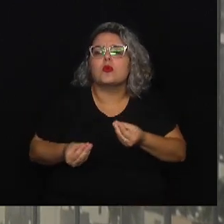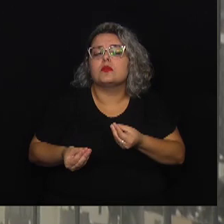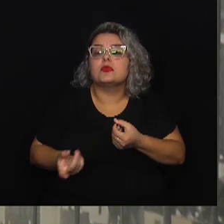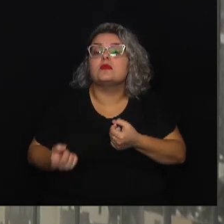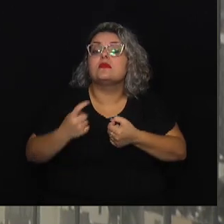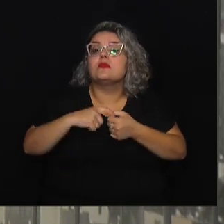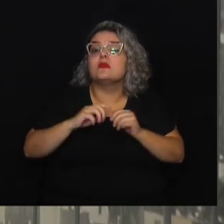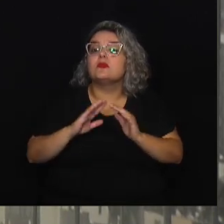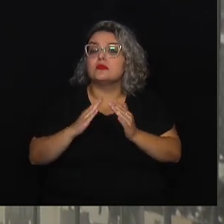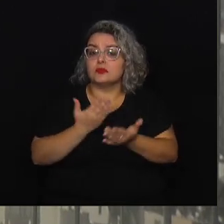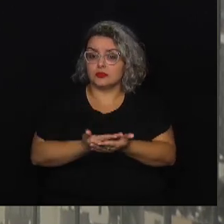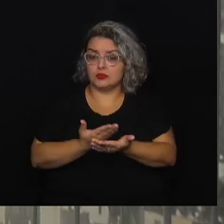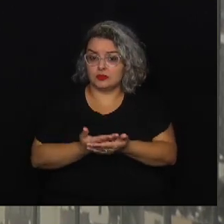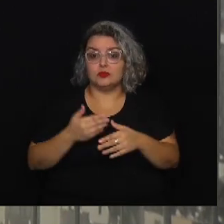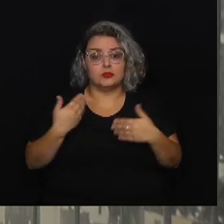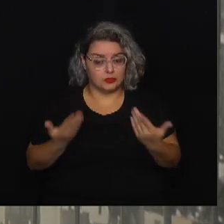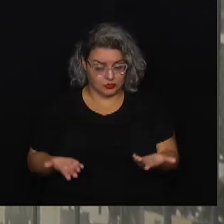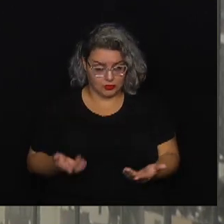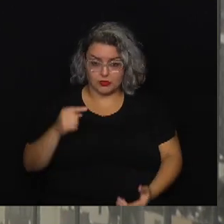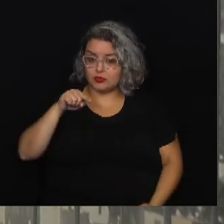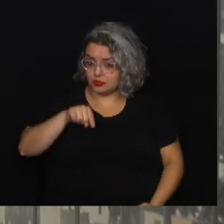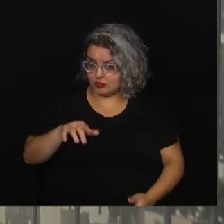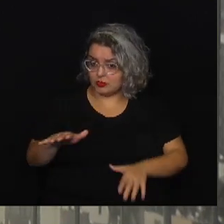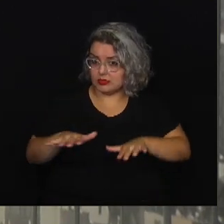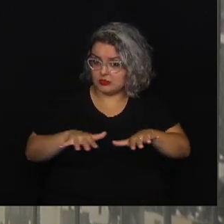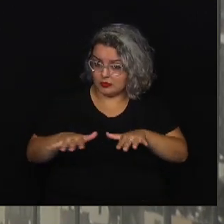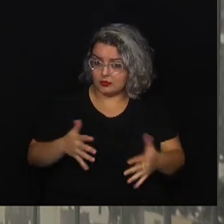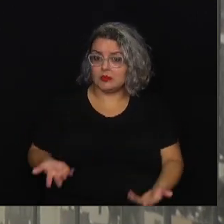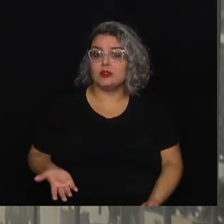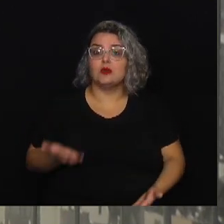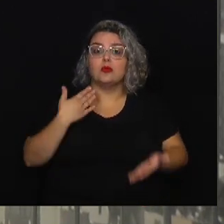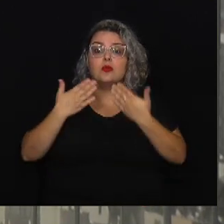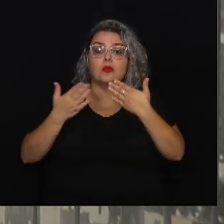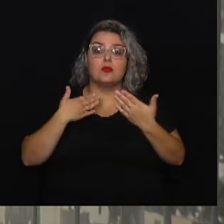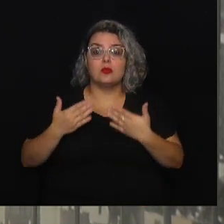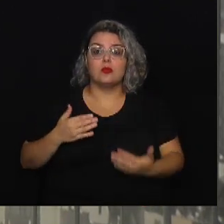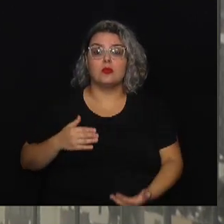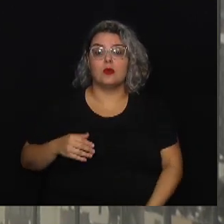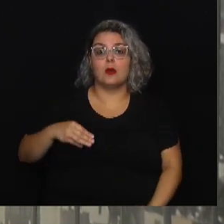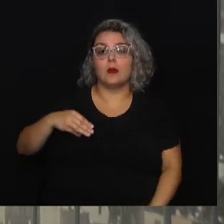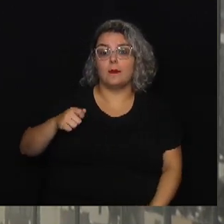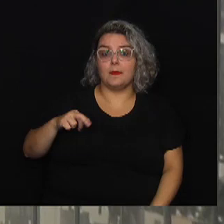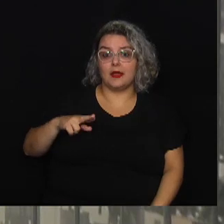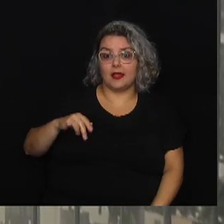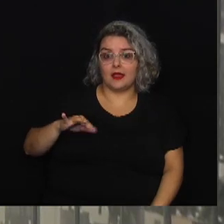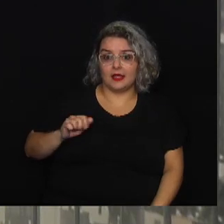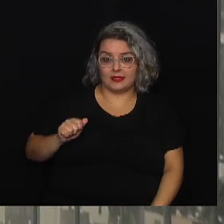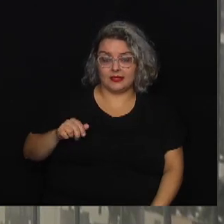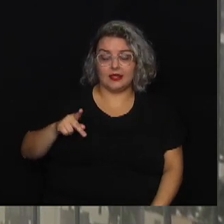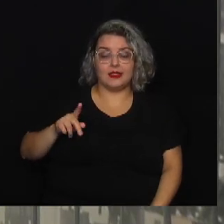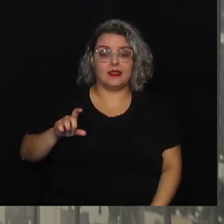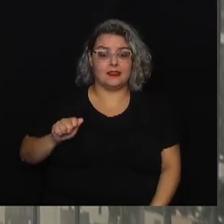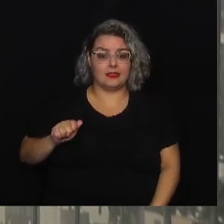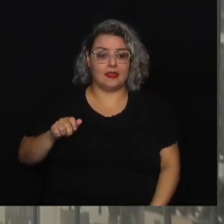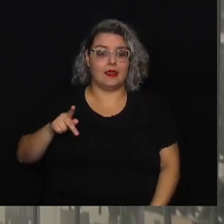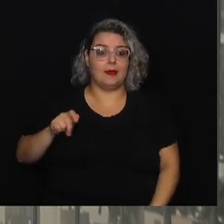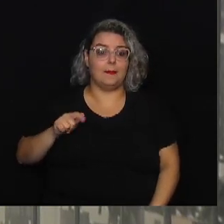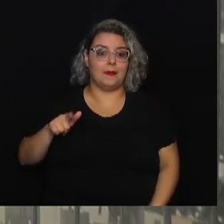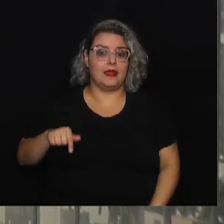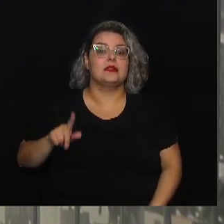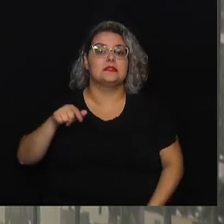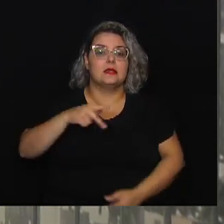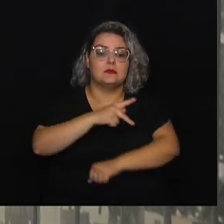aulas? Bom, sobre este cenário, eu converso agora com a Maria da Paz Gunga, ela que é